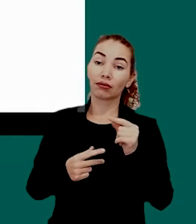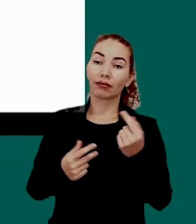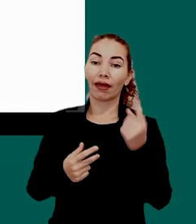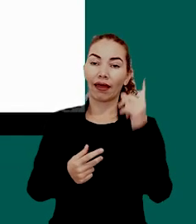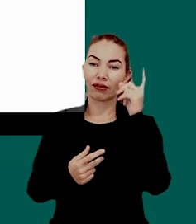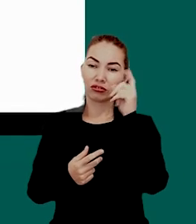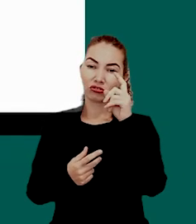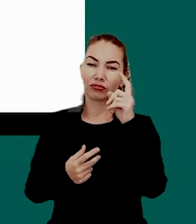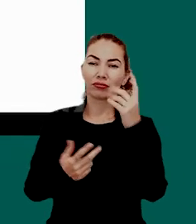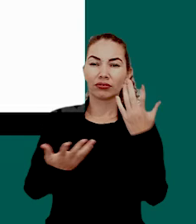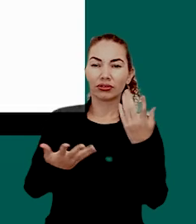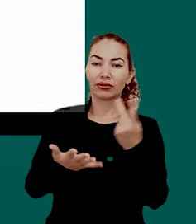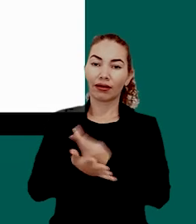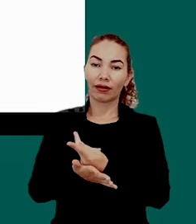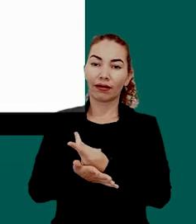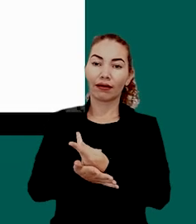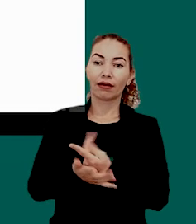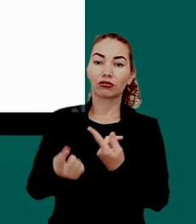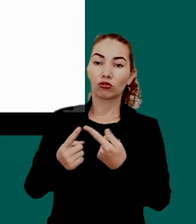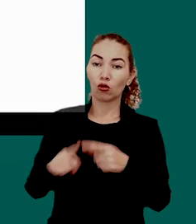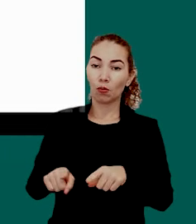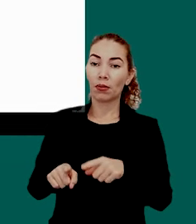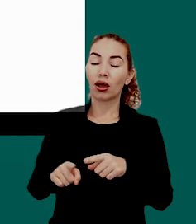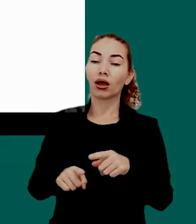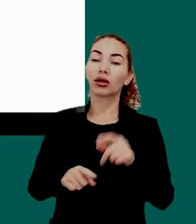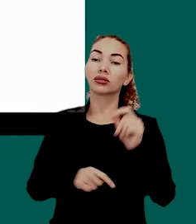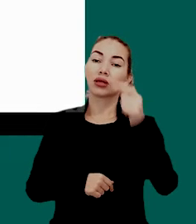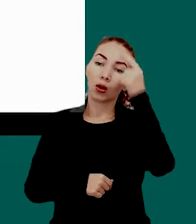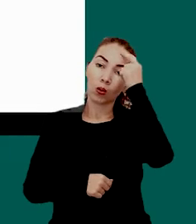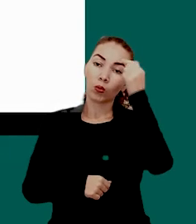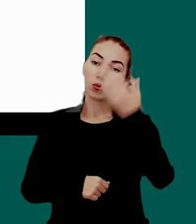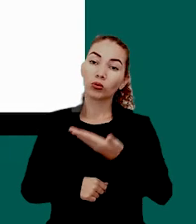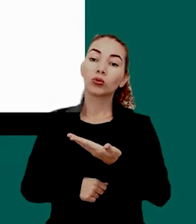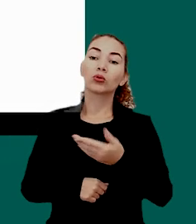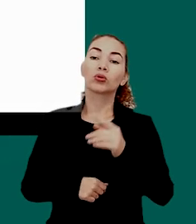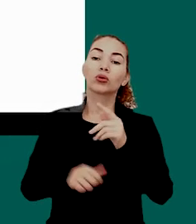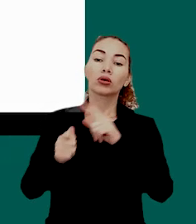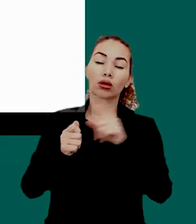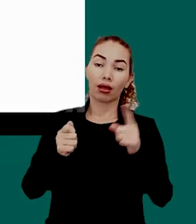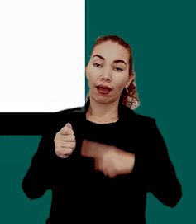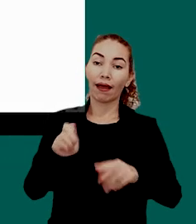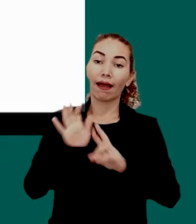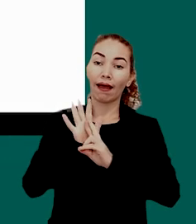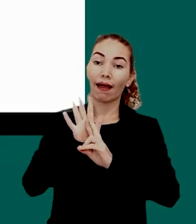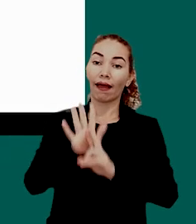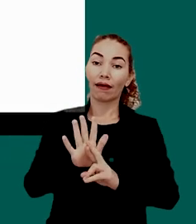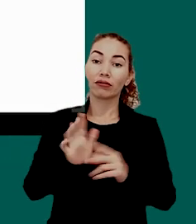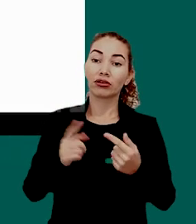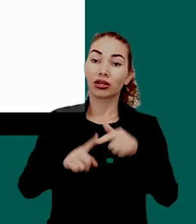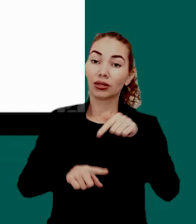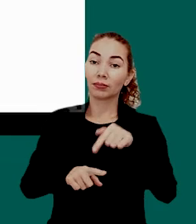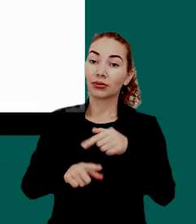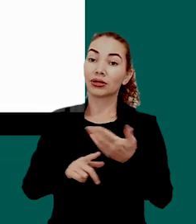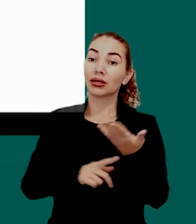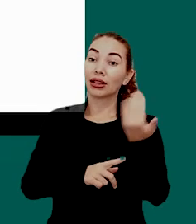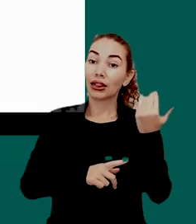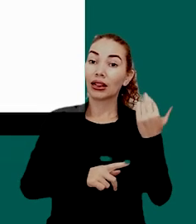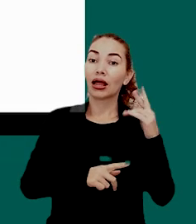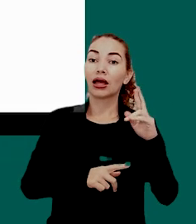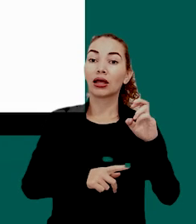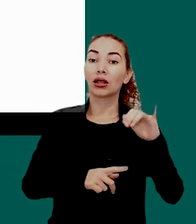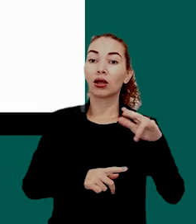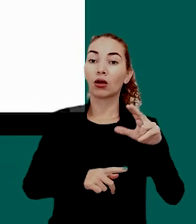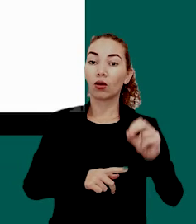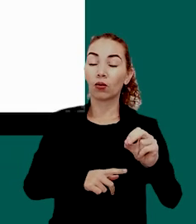grosseiro, mas para a Universidade de Oxford é sem dúvidas uma referência, né, e a AstraZeneca também, mas existem relatos de que lá no Reino Unido